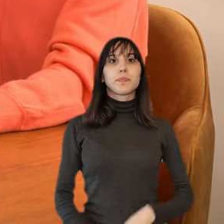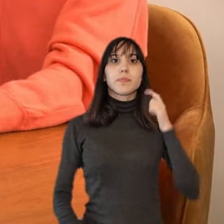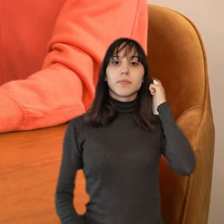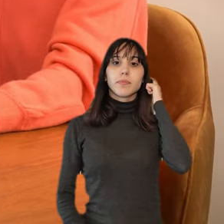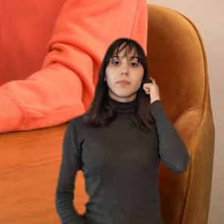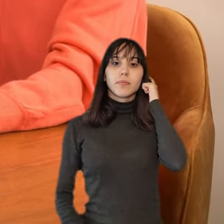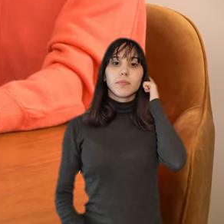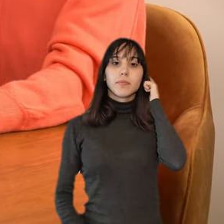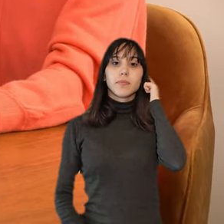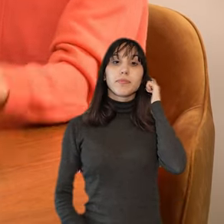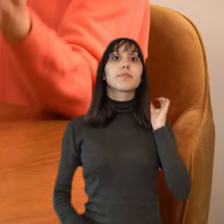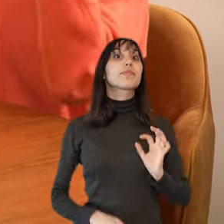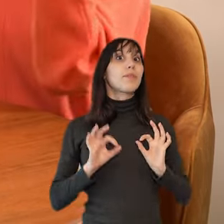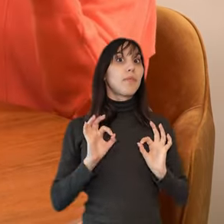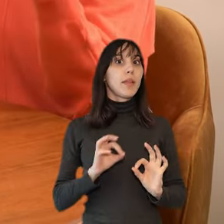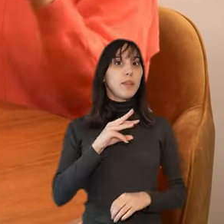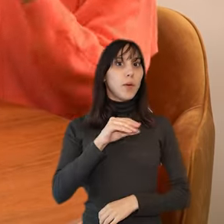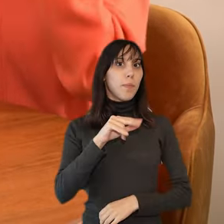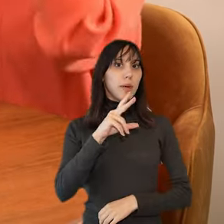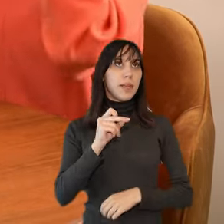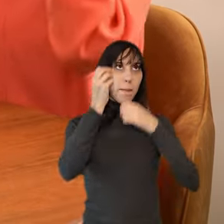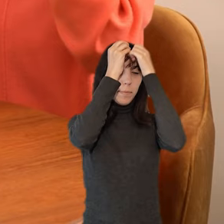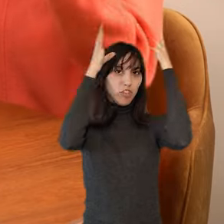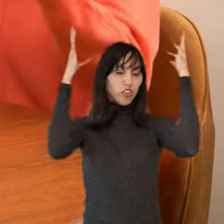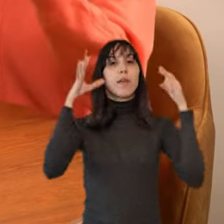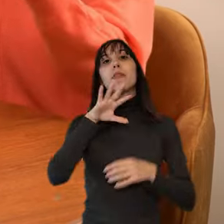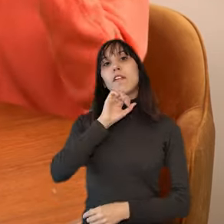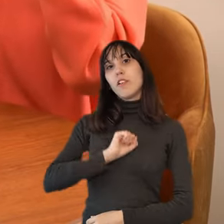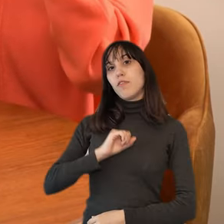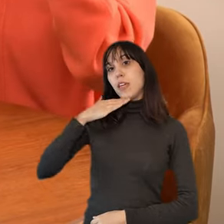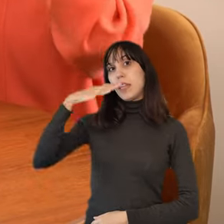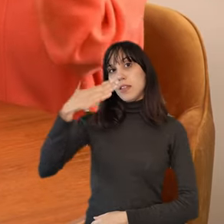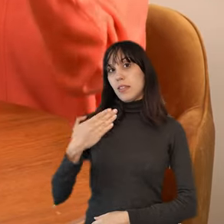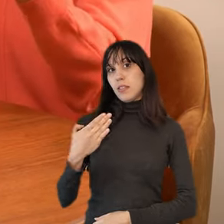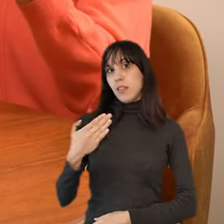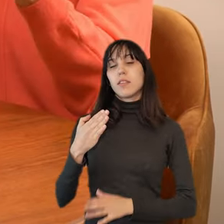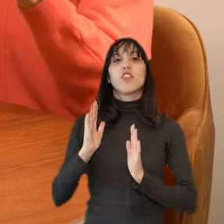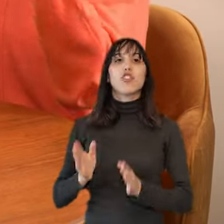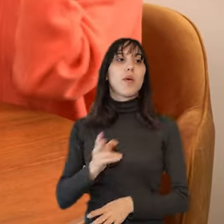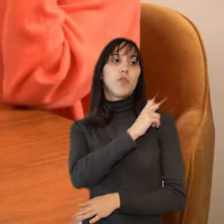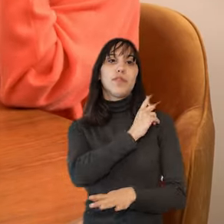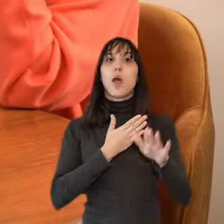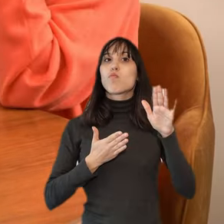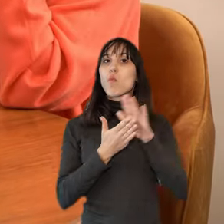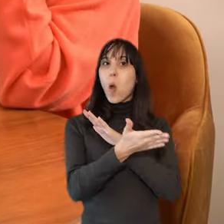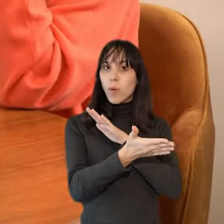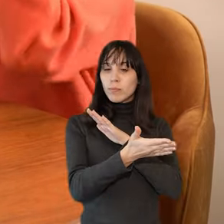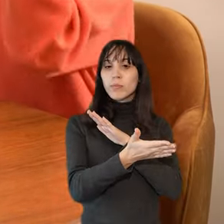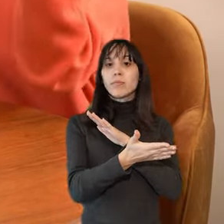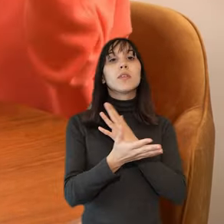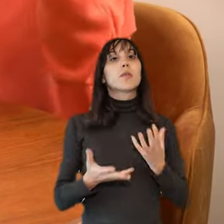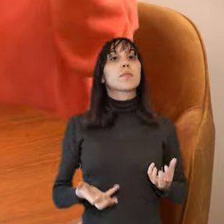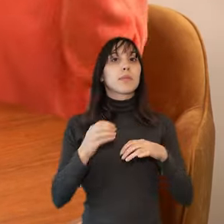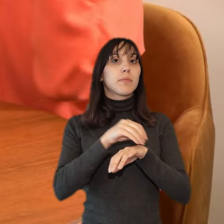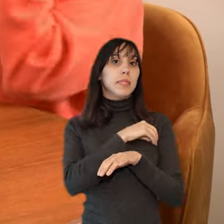sim então Maria Agora imagina o meu filho já está com 17 anos vai para a faculdade eh quer